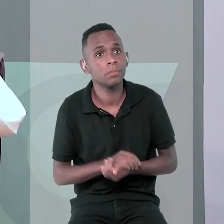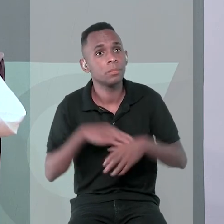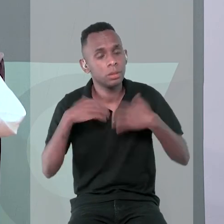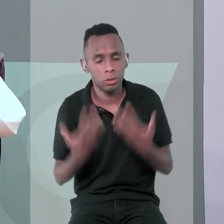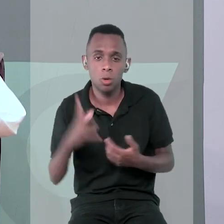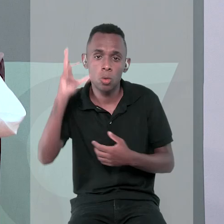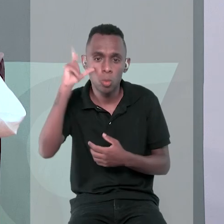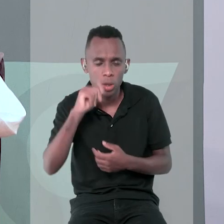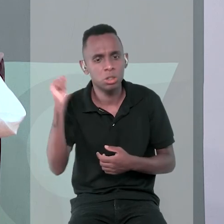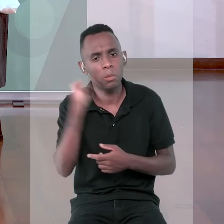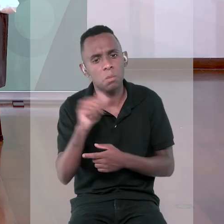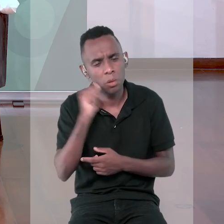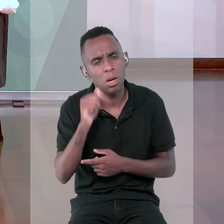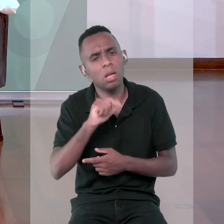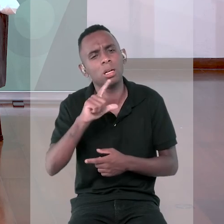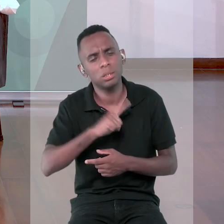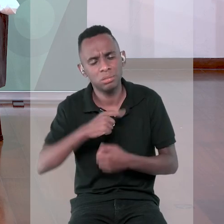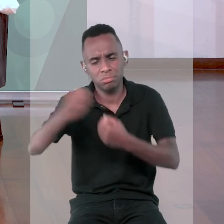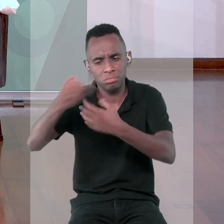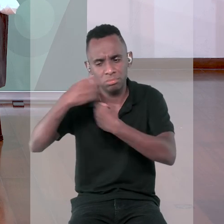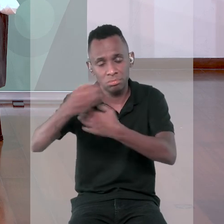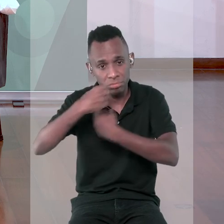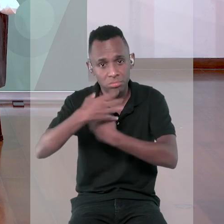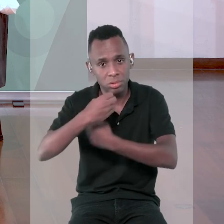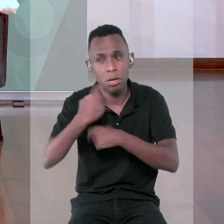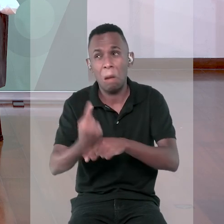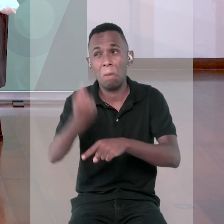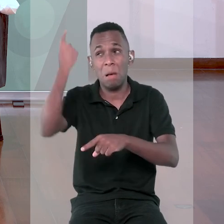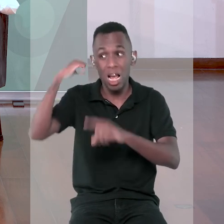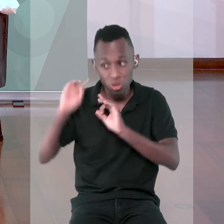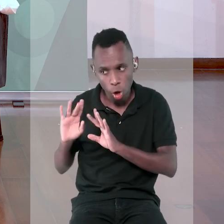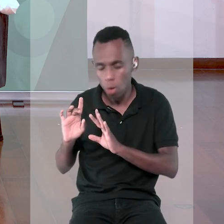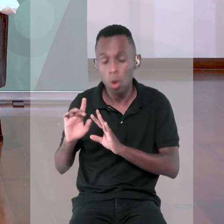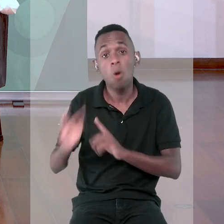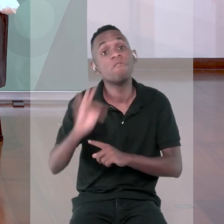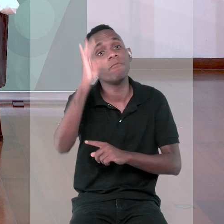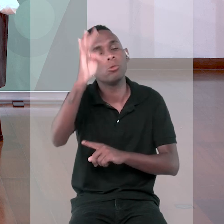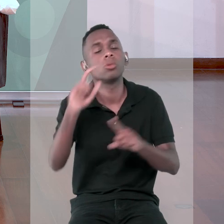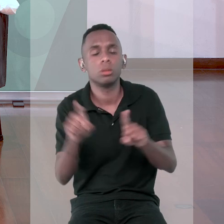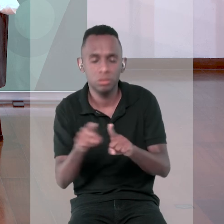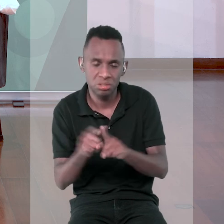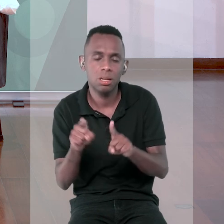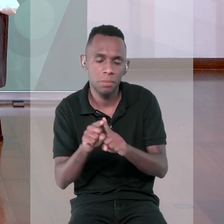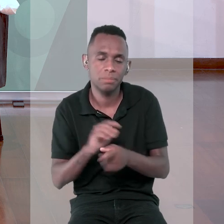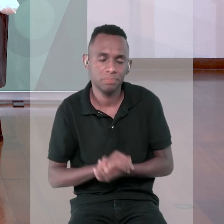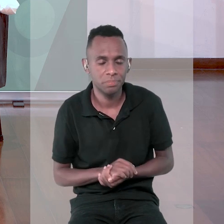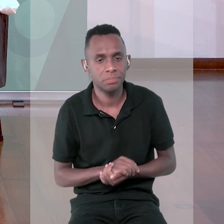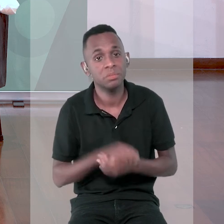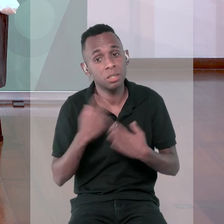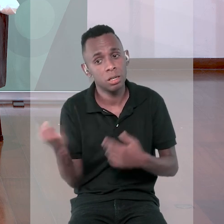Então, eu acho que são mulheres que têm muito ainda a nos ensinar. Elas não estão no passado, elas estão no futuro ainda, por incrível que